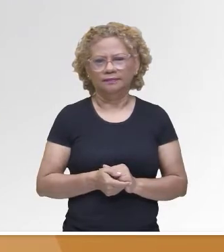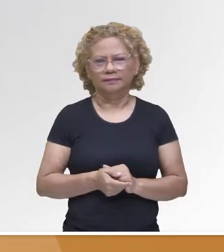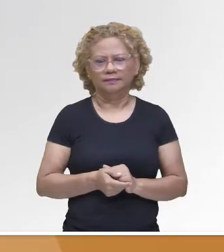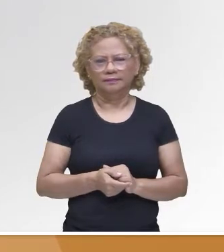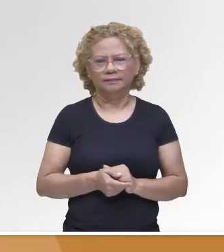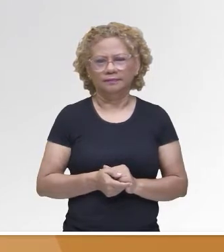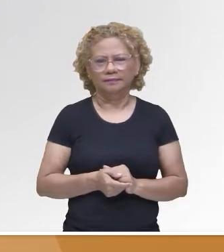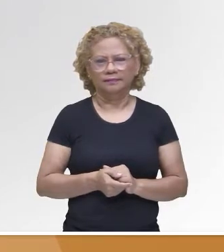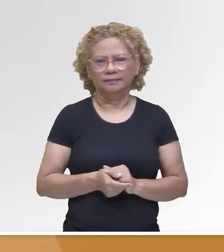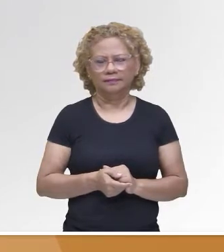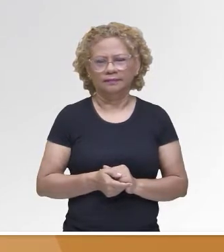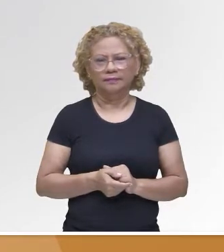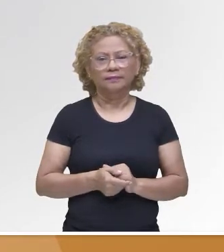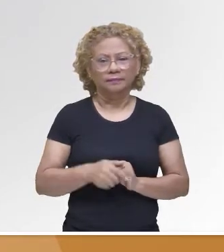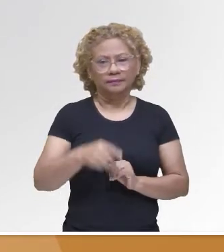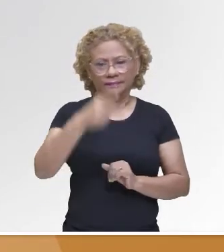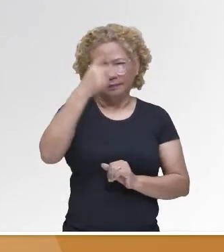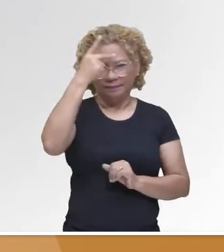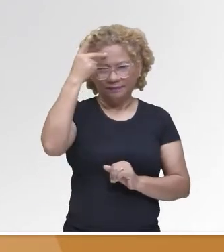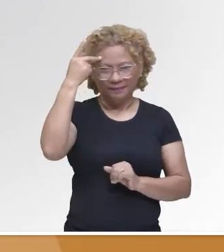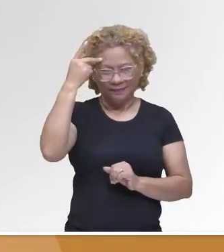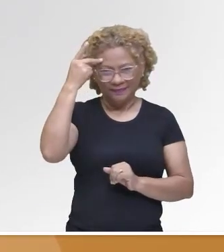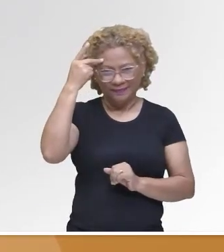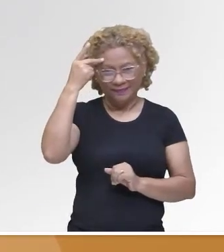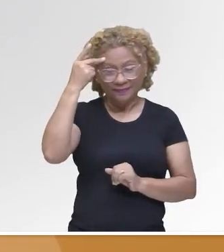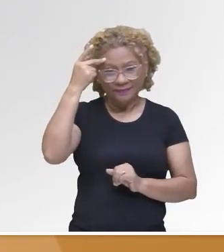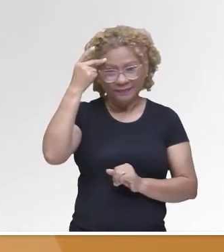que o Sol realmente estava,